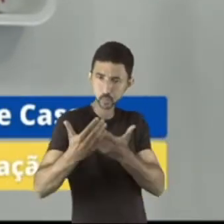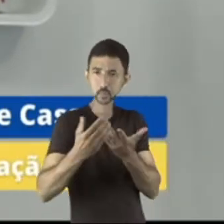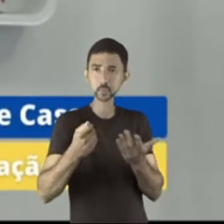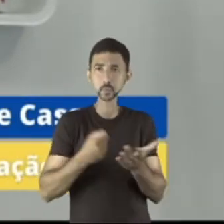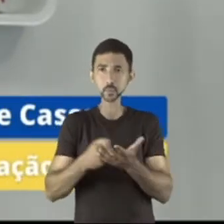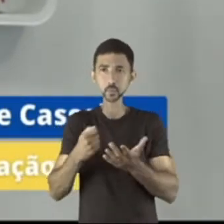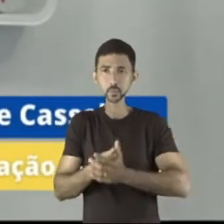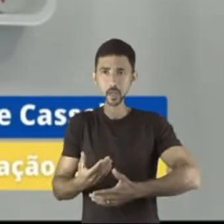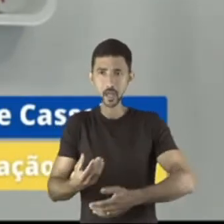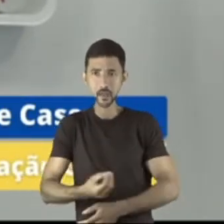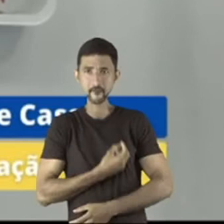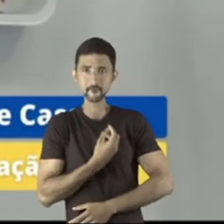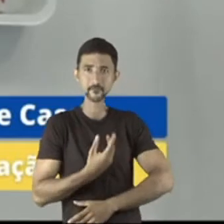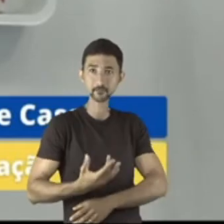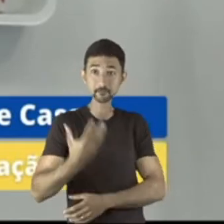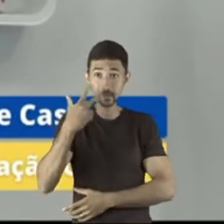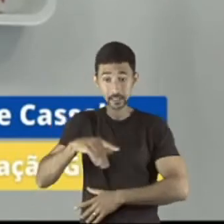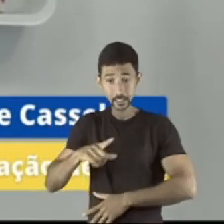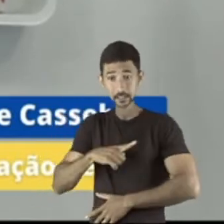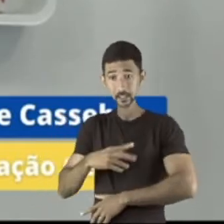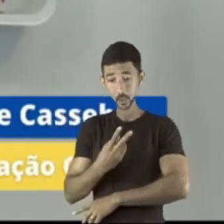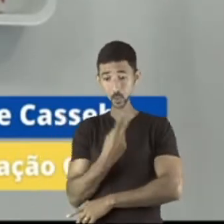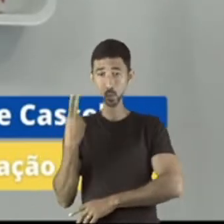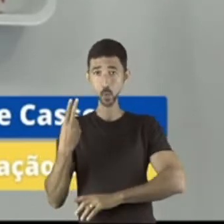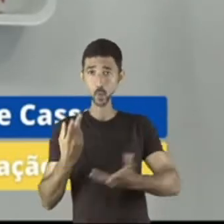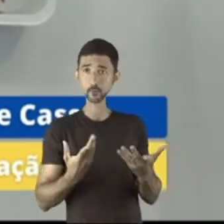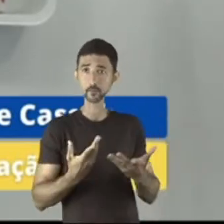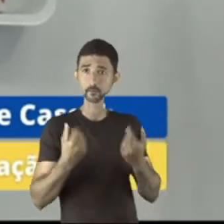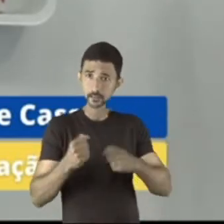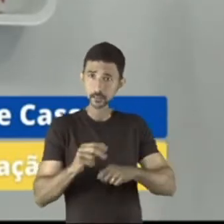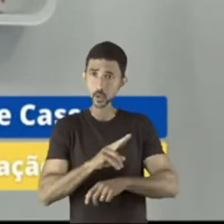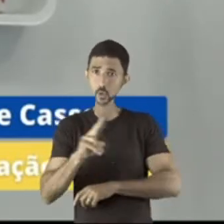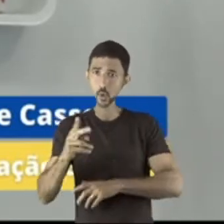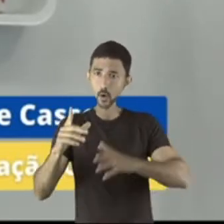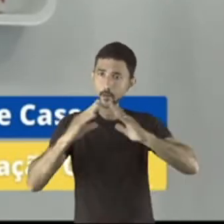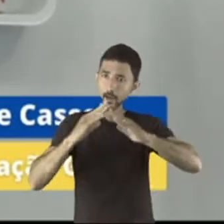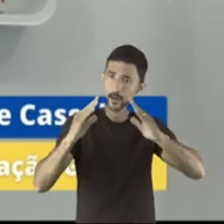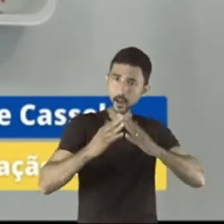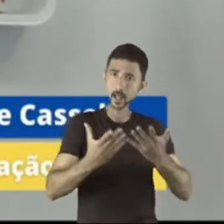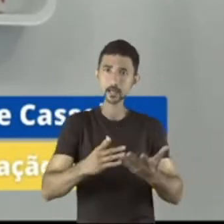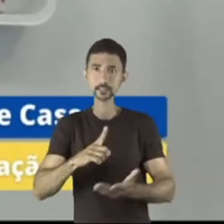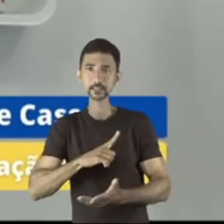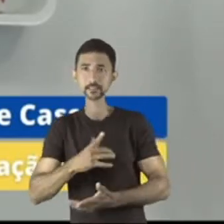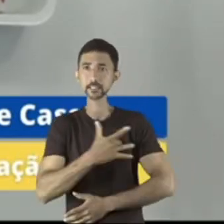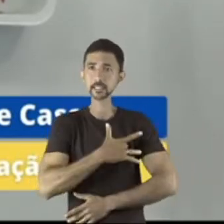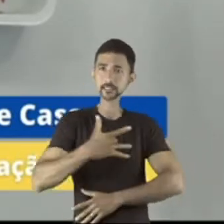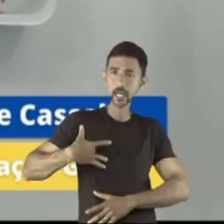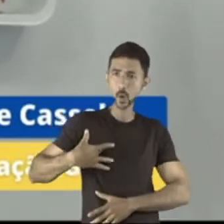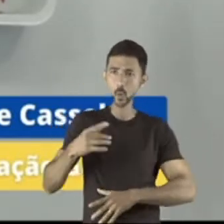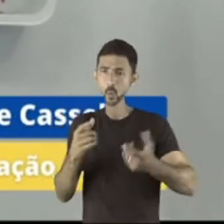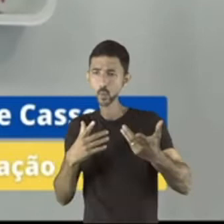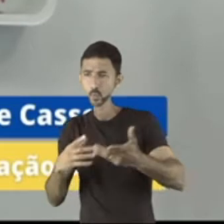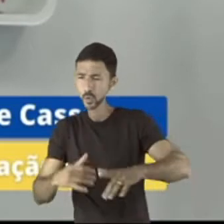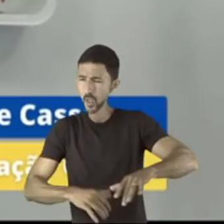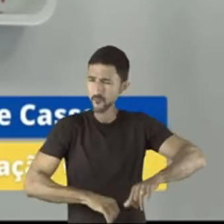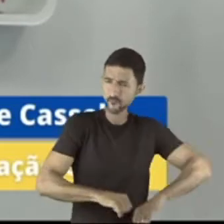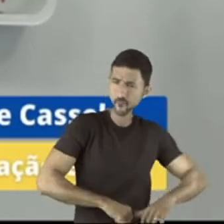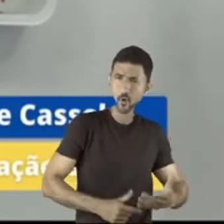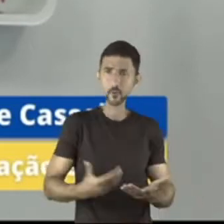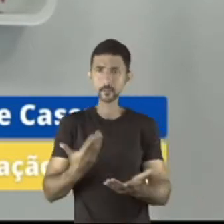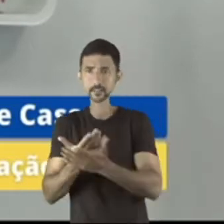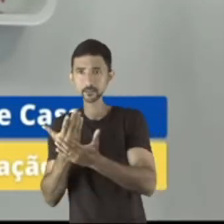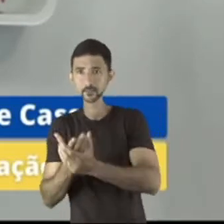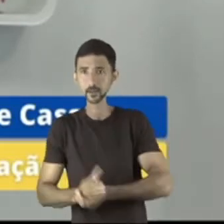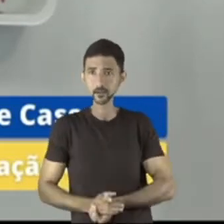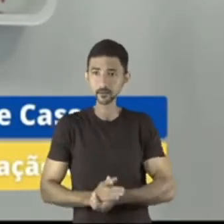contra os rigores da vida. Criança tem que ter nome, criança tem que ter lar, ter saúde, não ter fome, ter segurança e